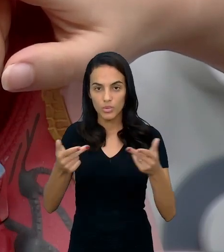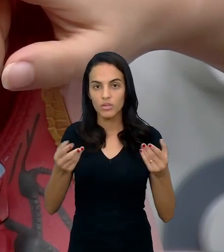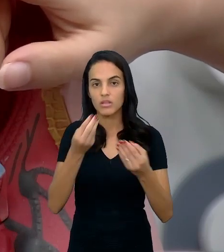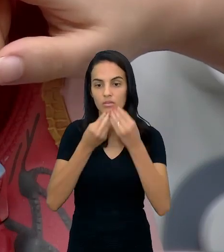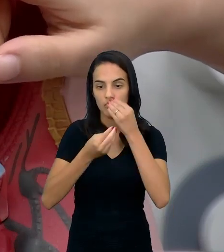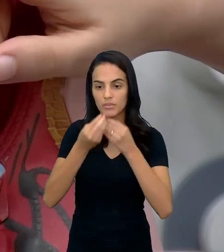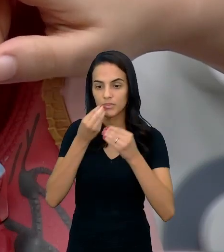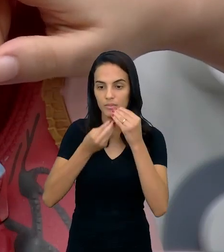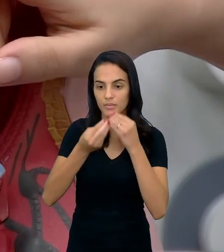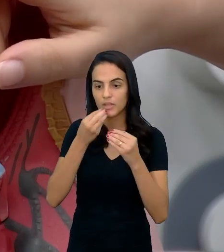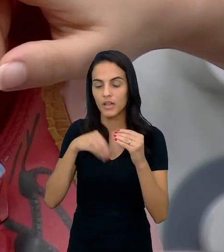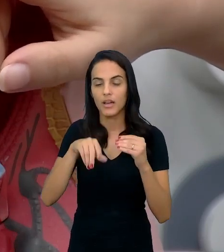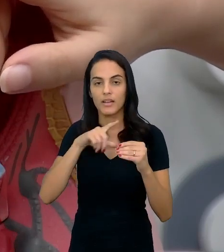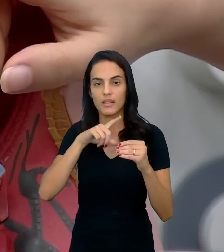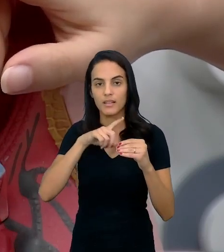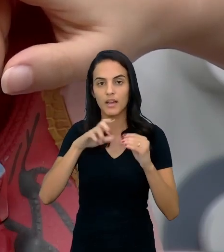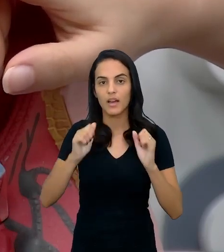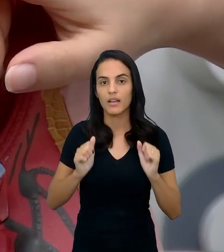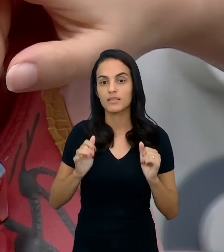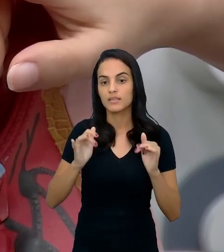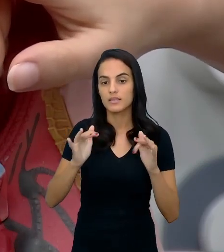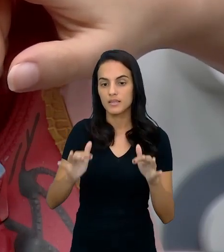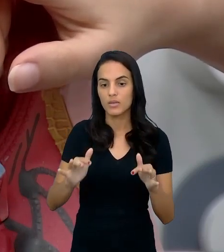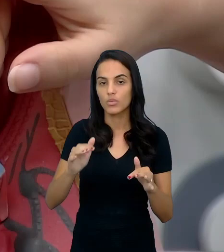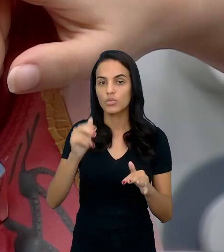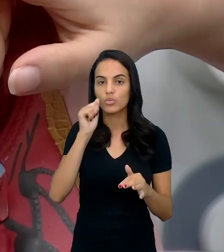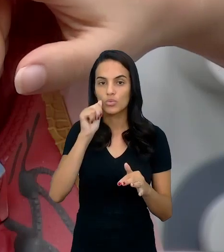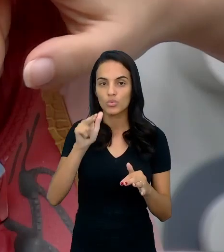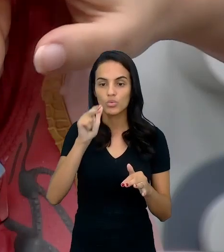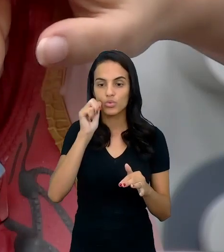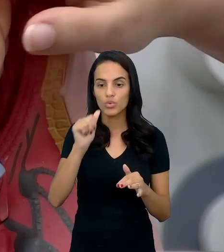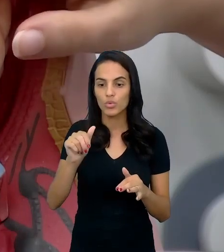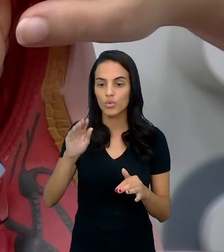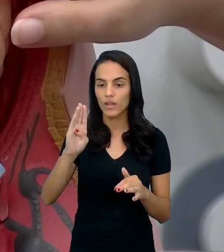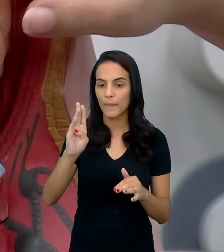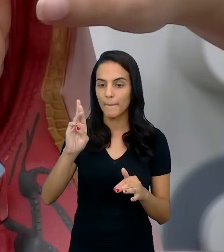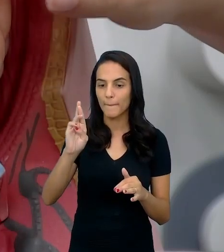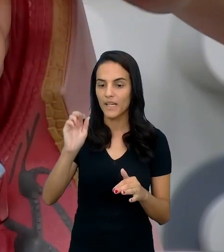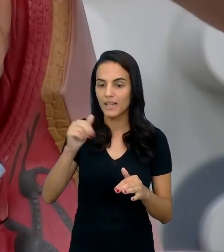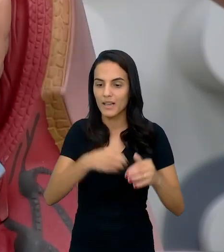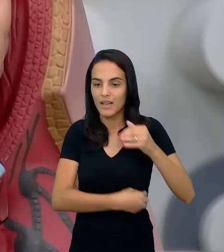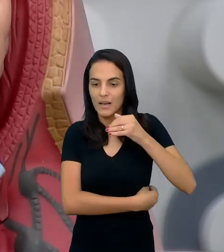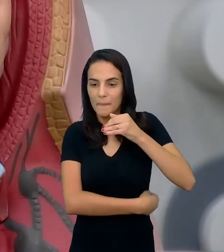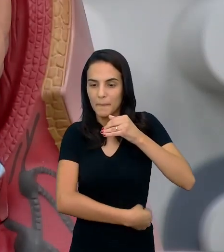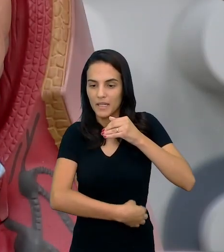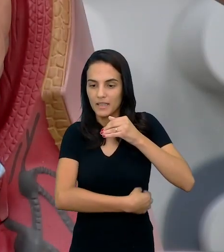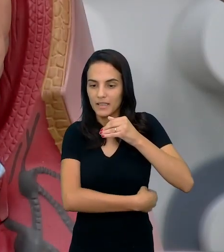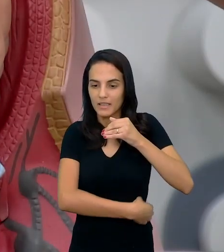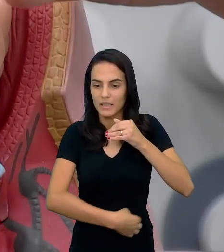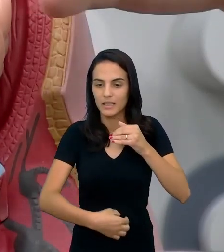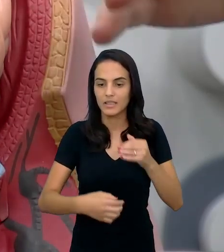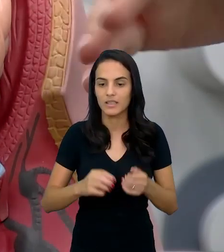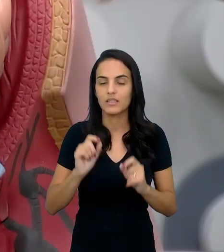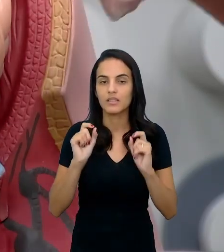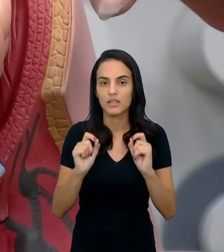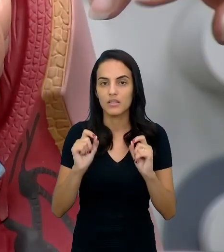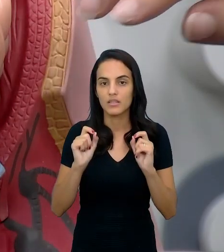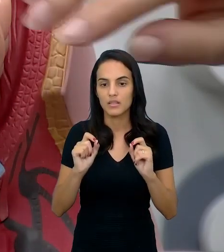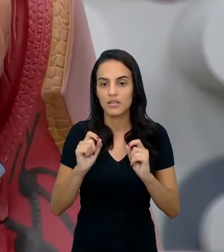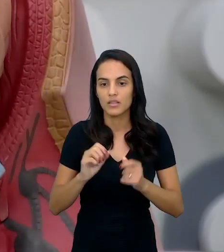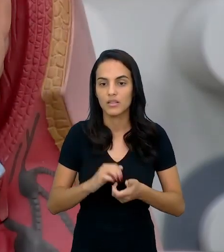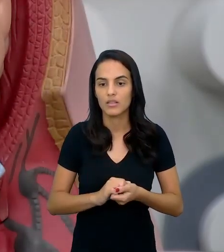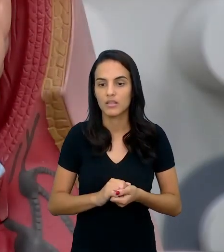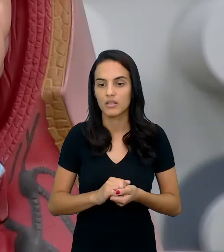alimentos, e aí vou ter a ação do suco pancreático, né, que vai ser aí produzido pelo pâncreas, e